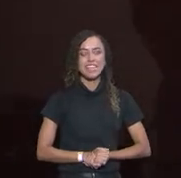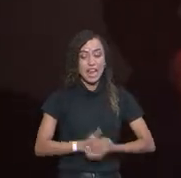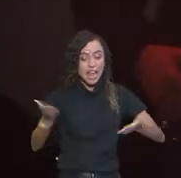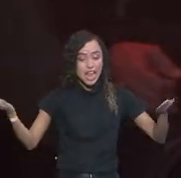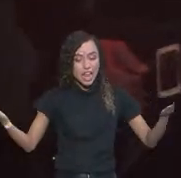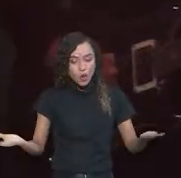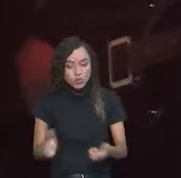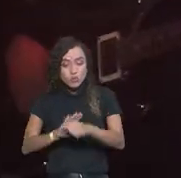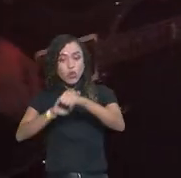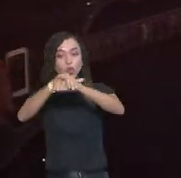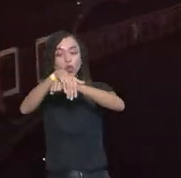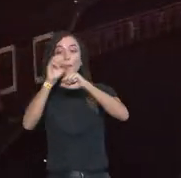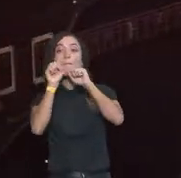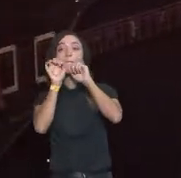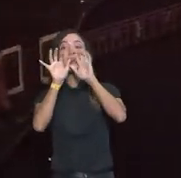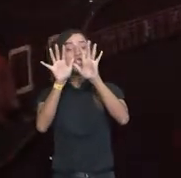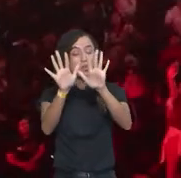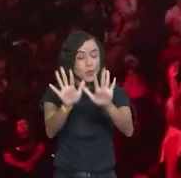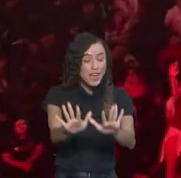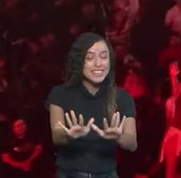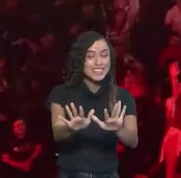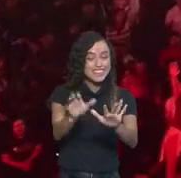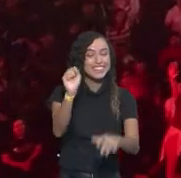vai ser uma noite abençoada